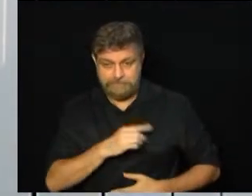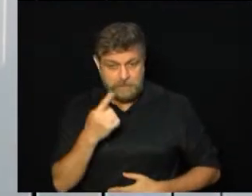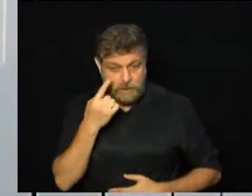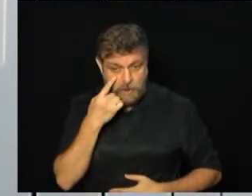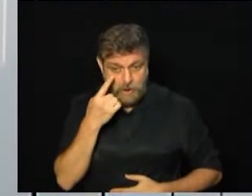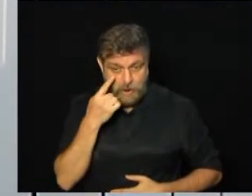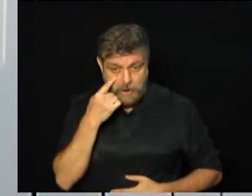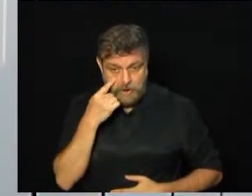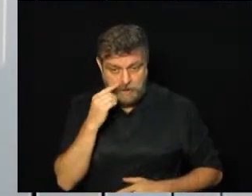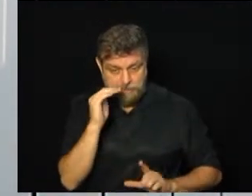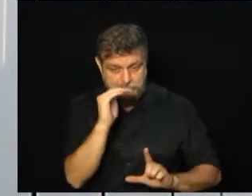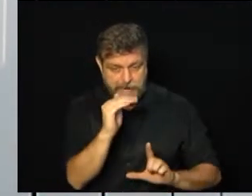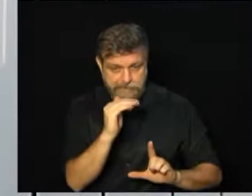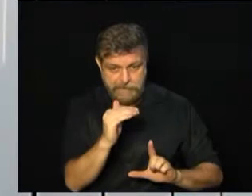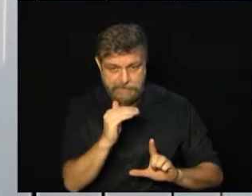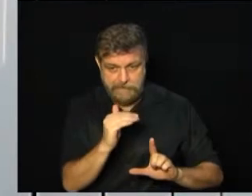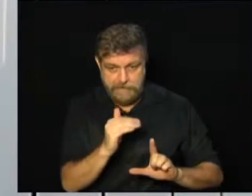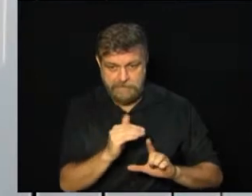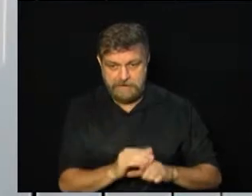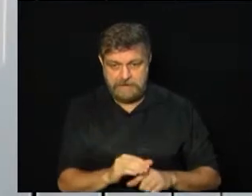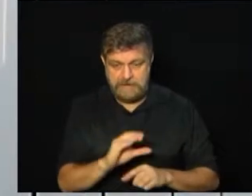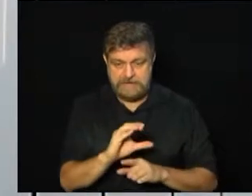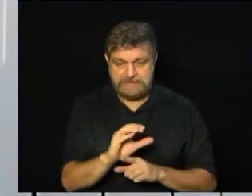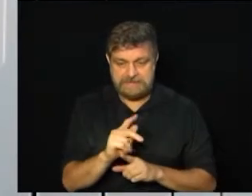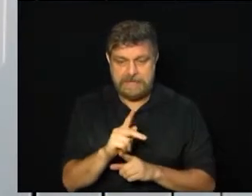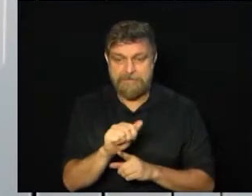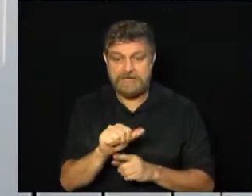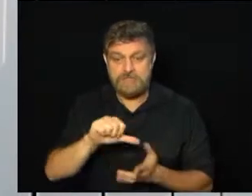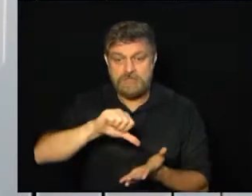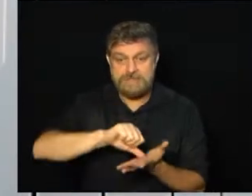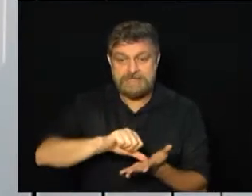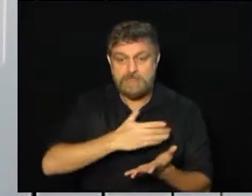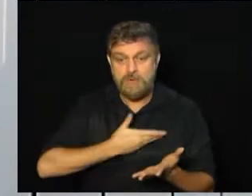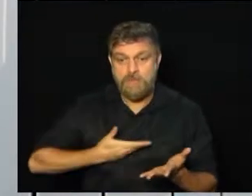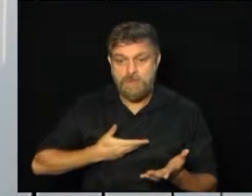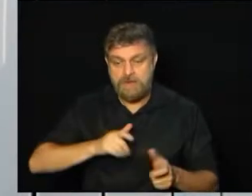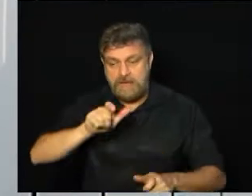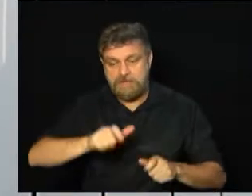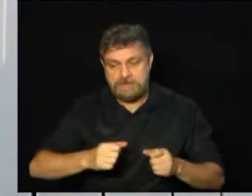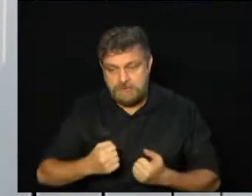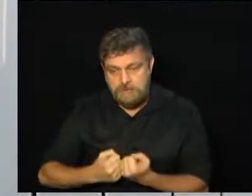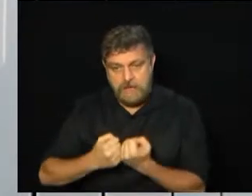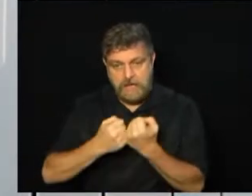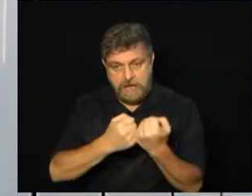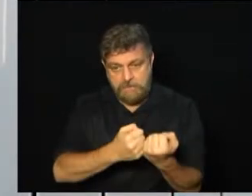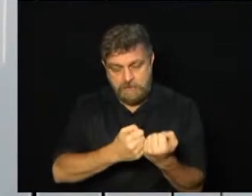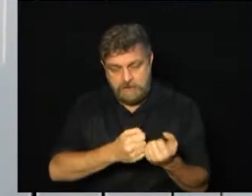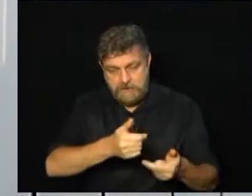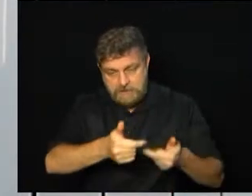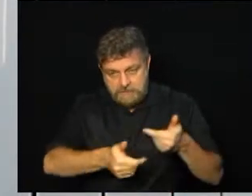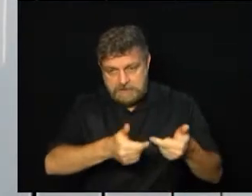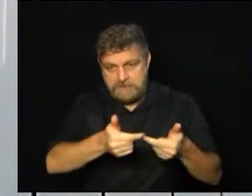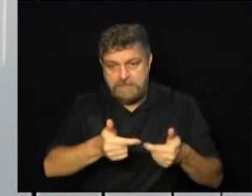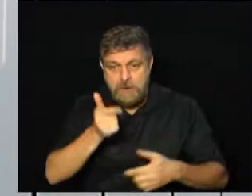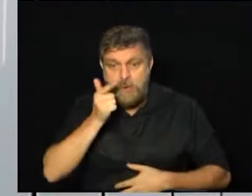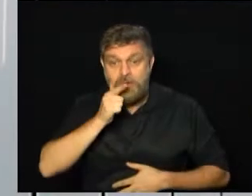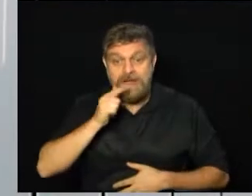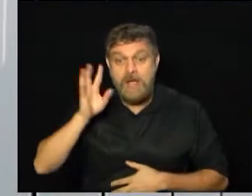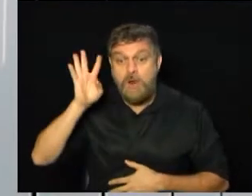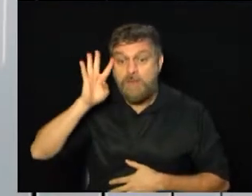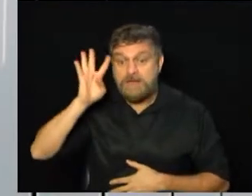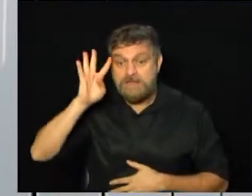agora as vagas disponíveis no CEPAT, o Centro Público de Apoio ao Trabalhador de Campinas, que nesta